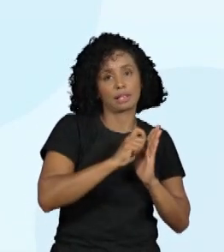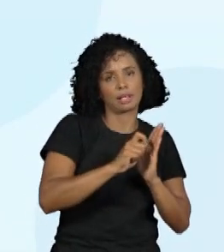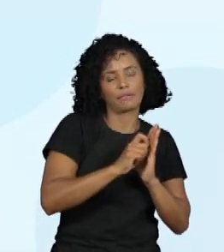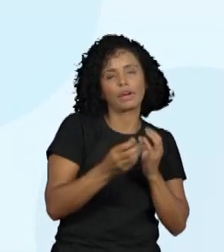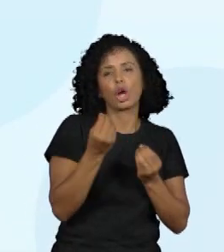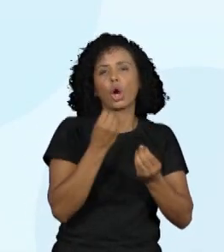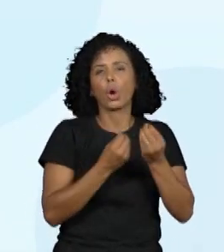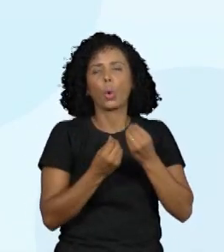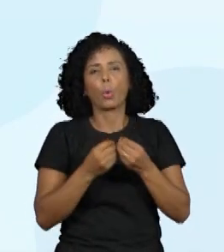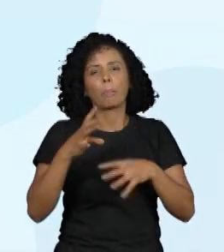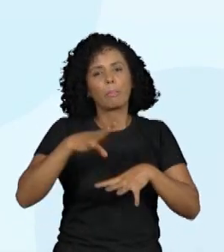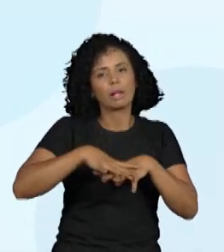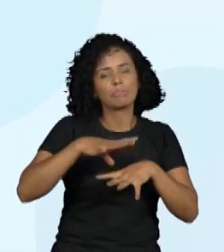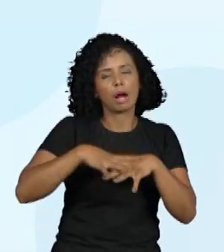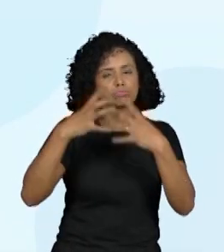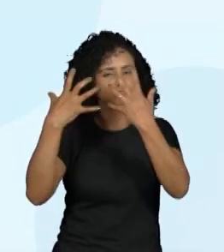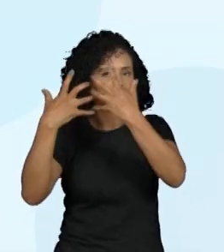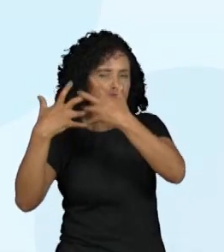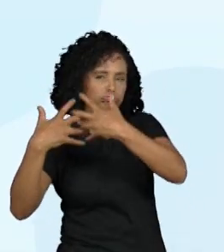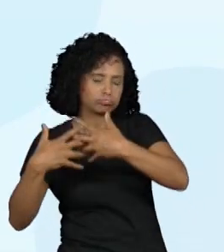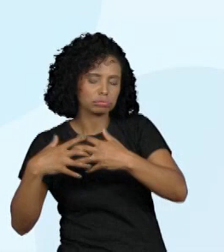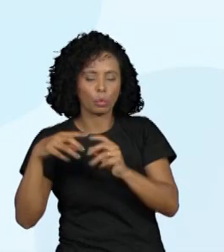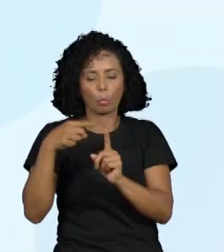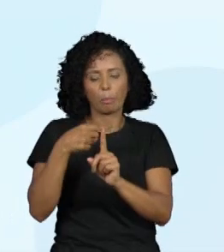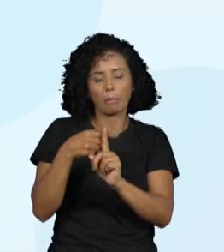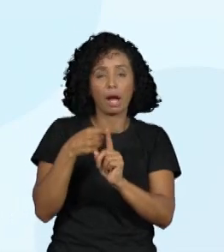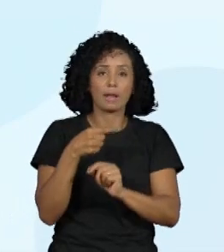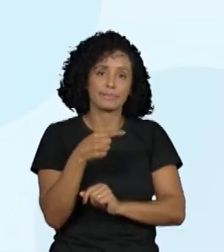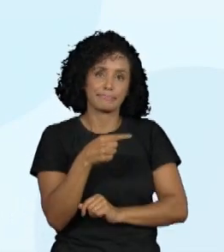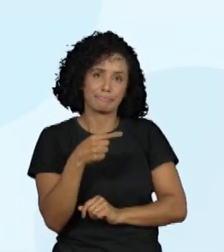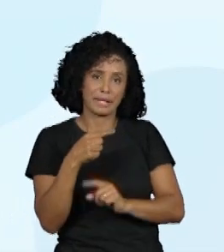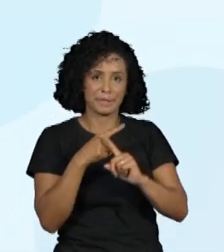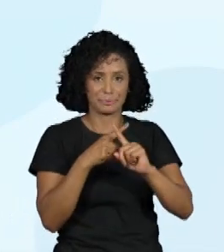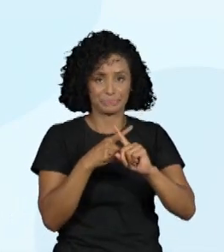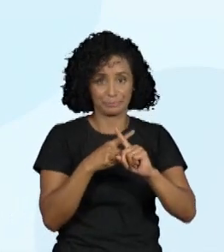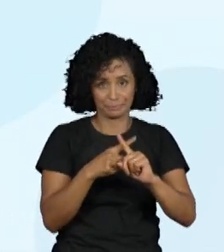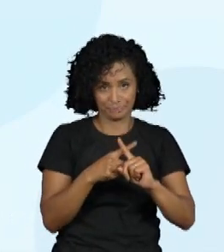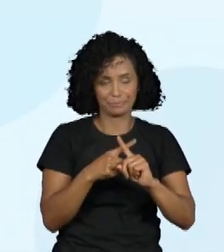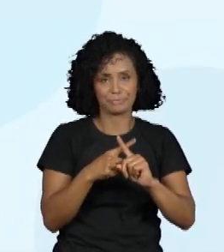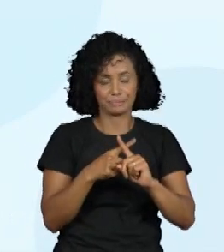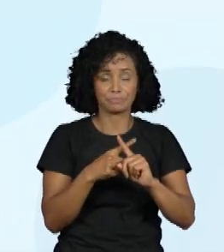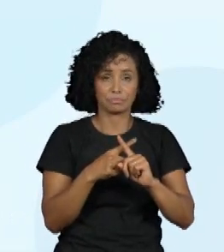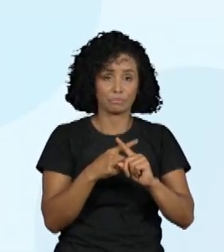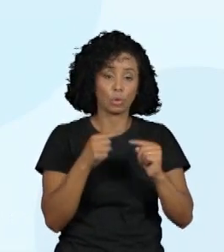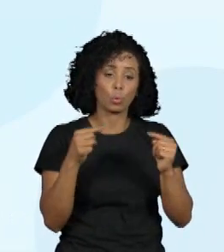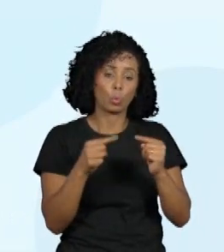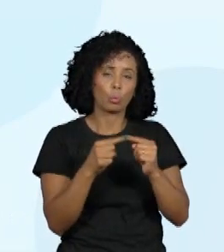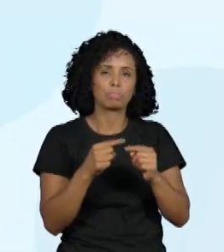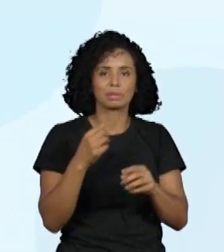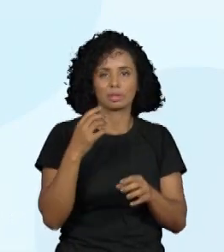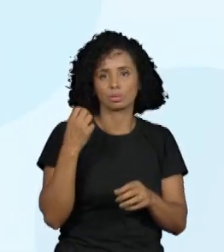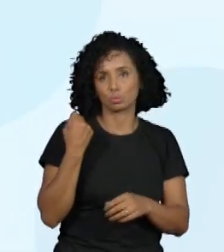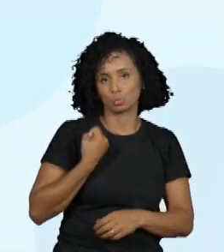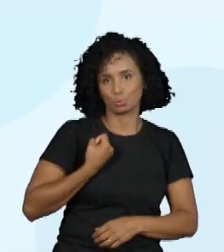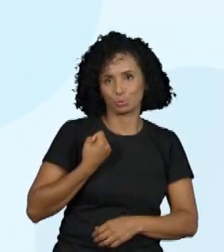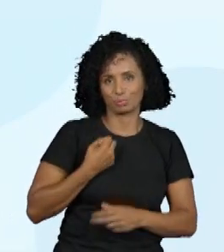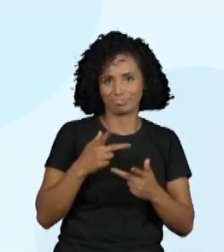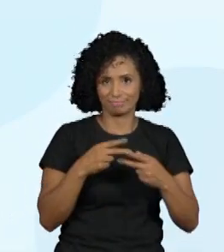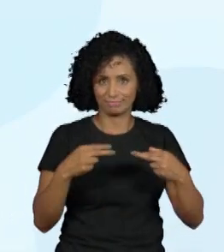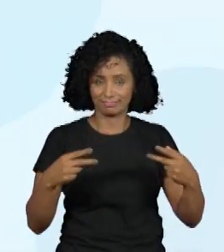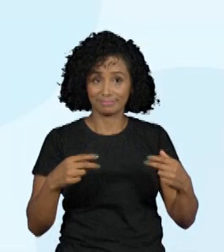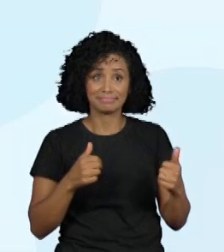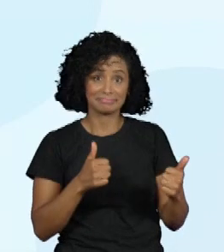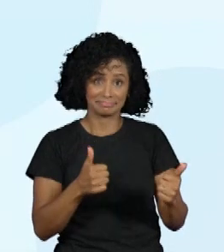problemas significativos envolvendo adição, subtração e multiplicação com números naturais. Muito bem.